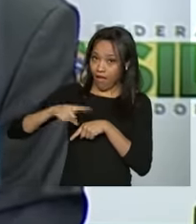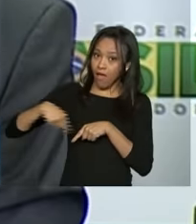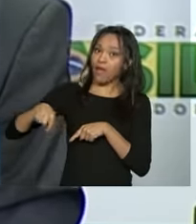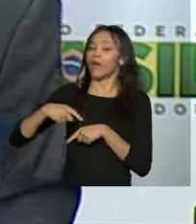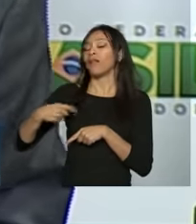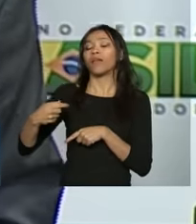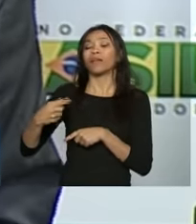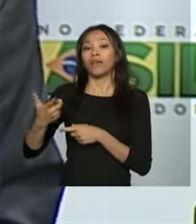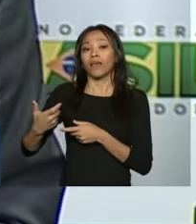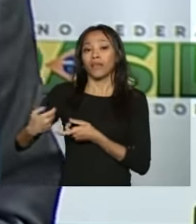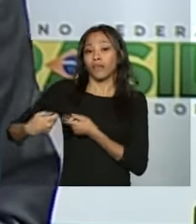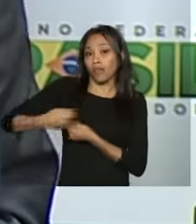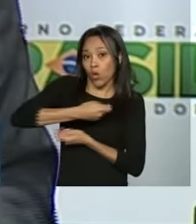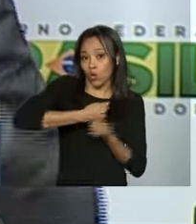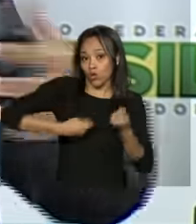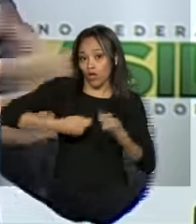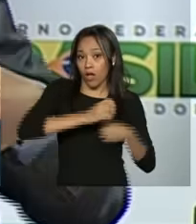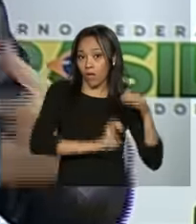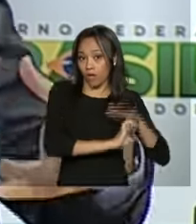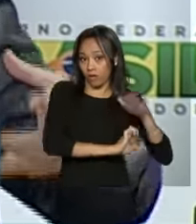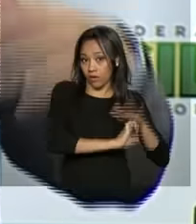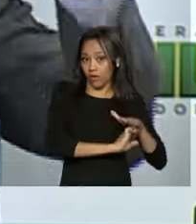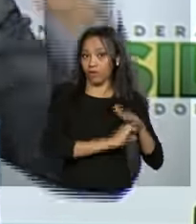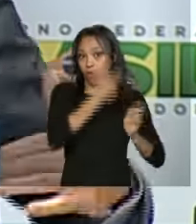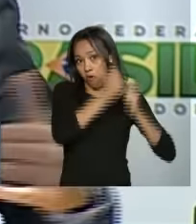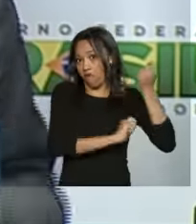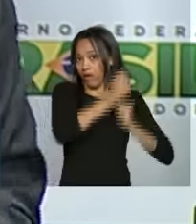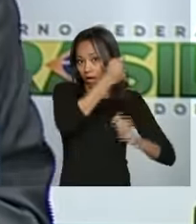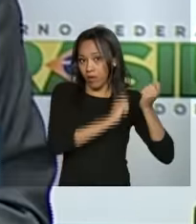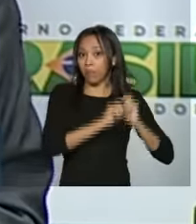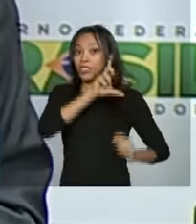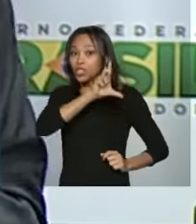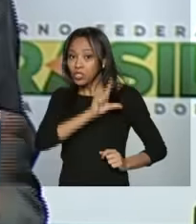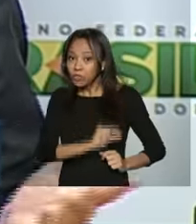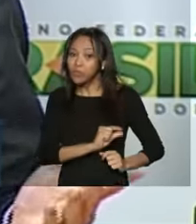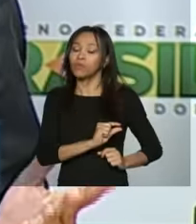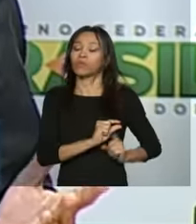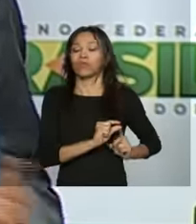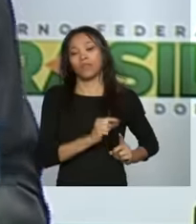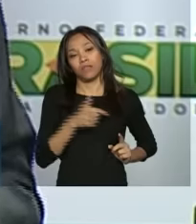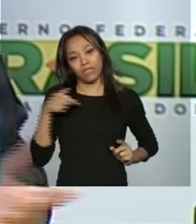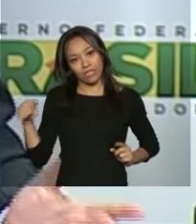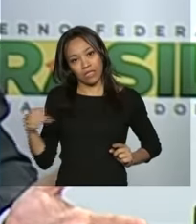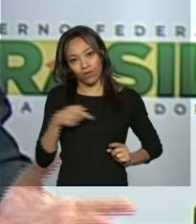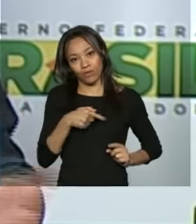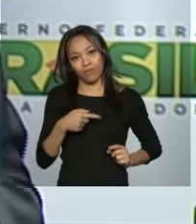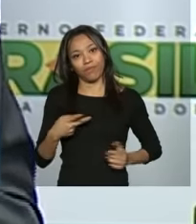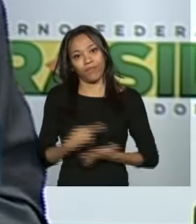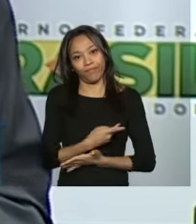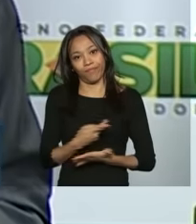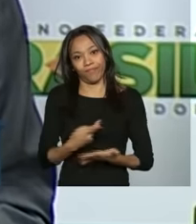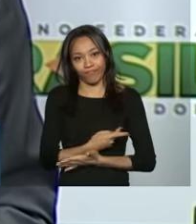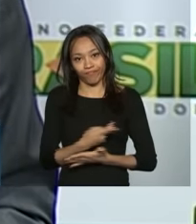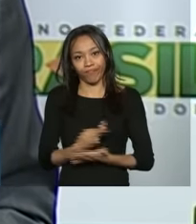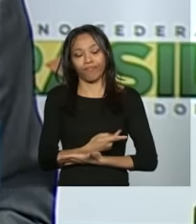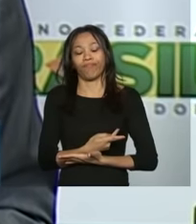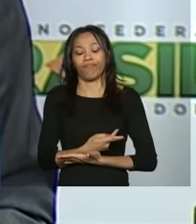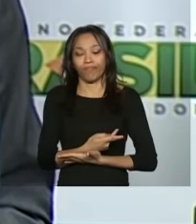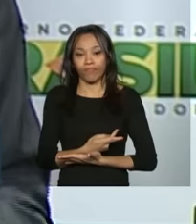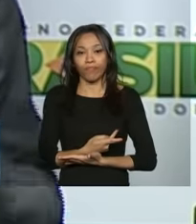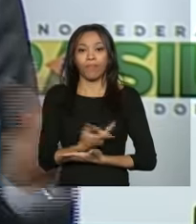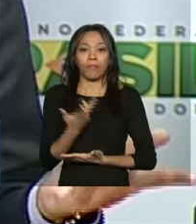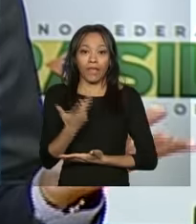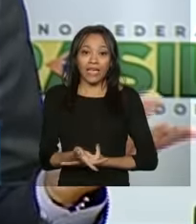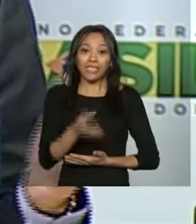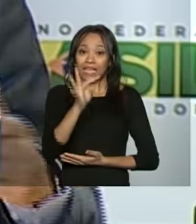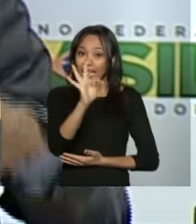negociar com a distribuidora ou com a fábrica para poder diminuir os preços que é uma prática absolutamente irregular e essa expressão taxa